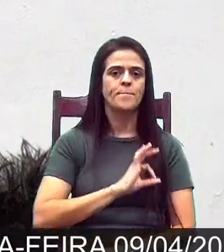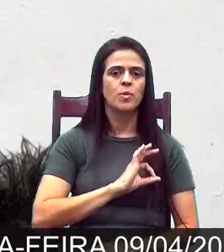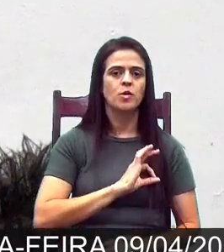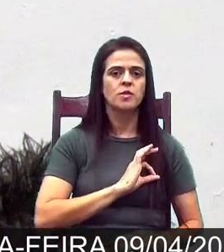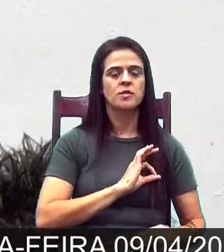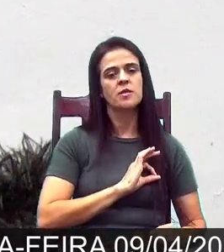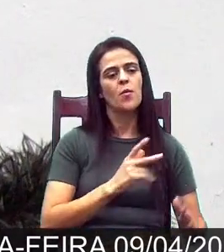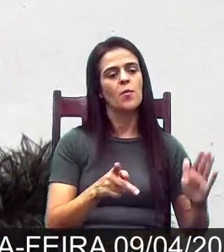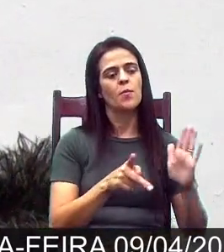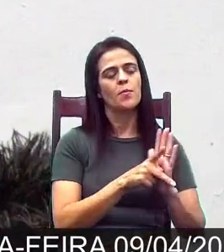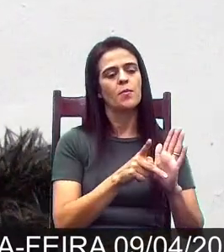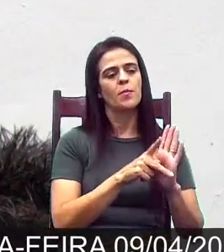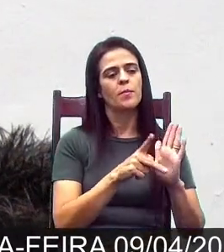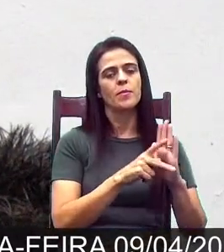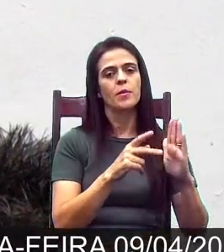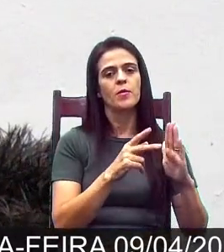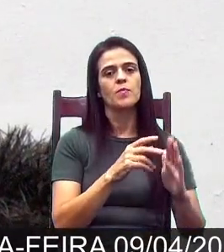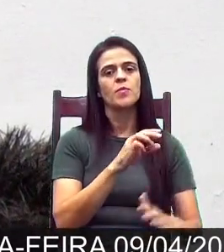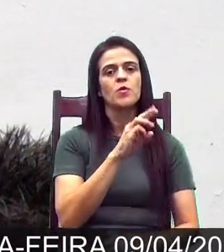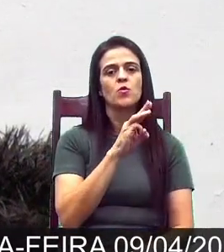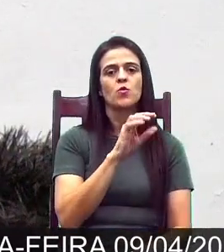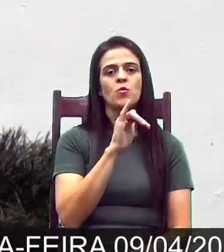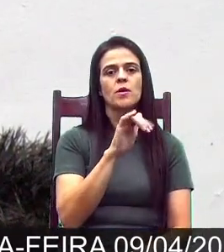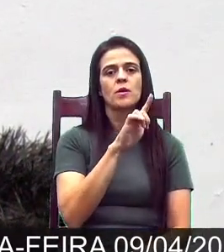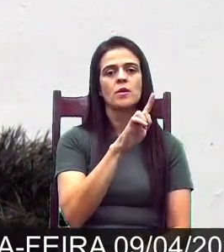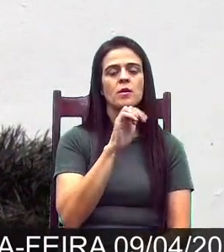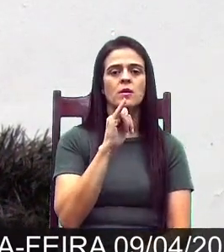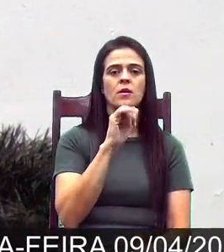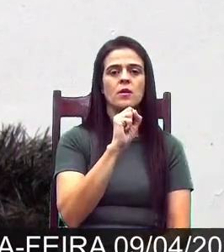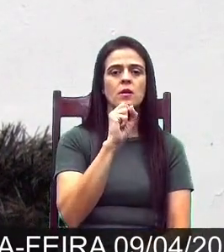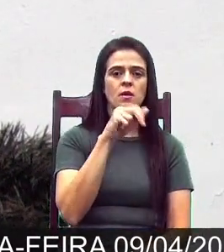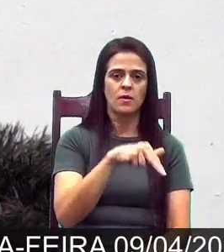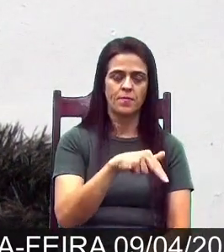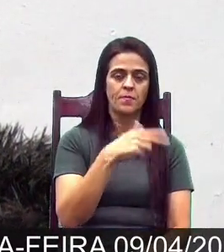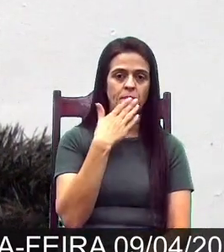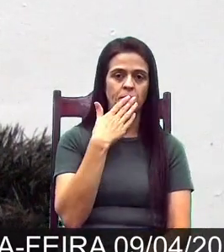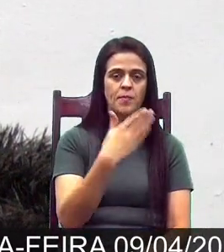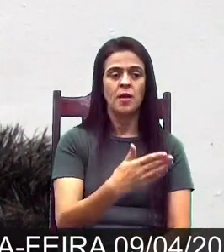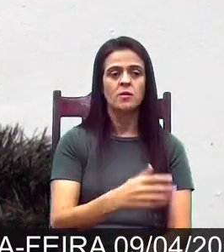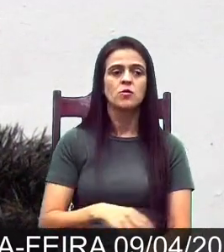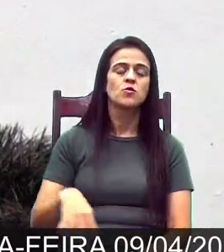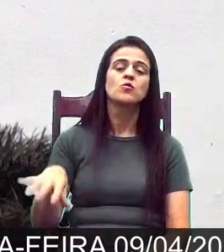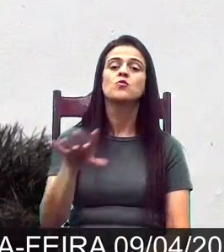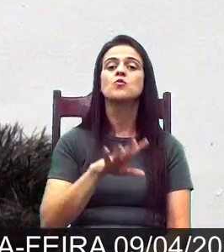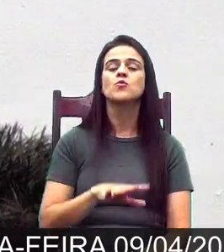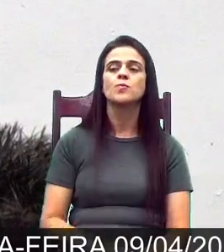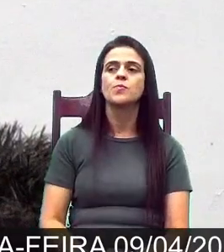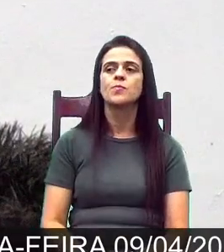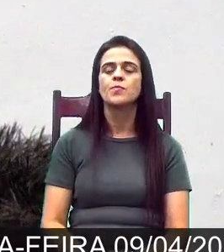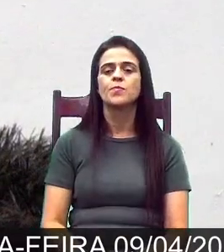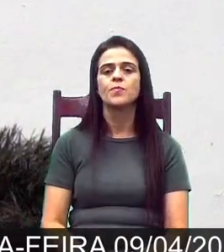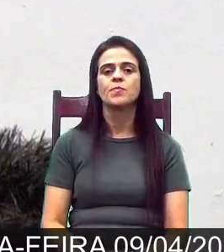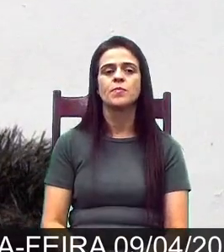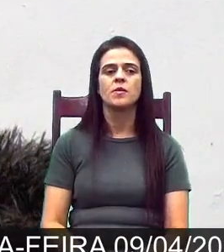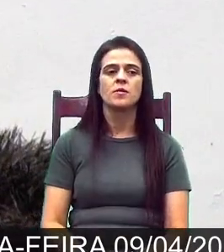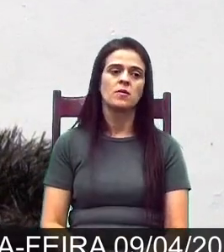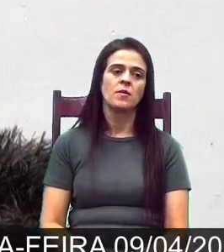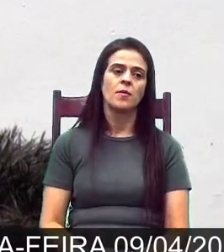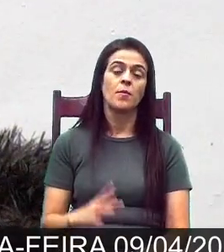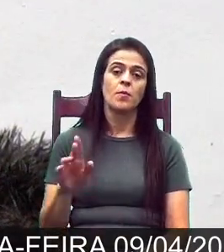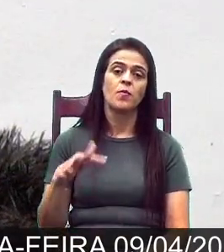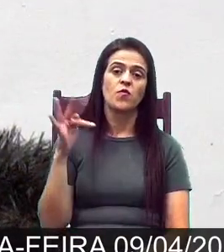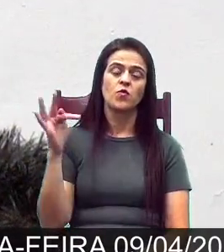Militar de Catalão, major William, solicitando aos mesmos estudos aí para